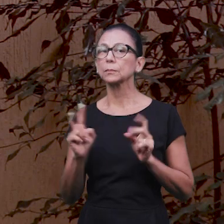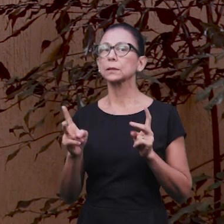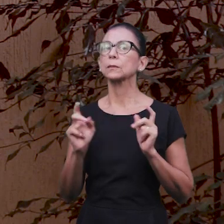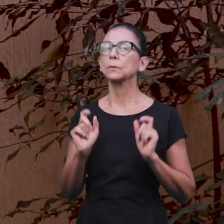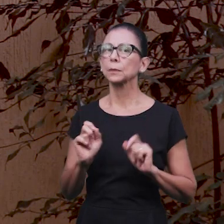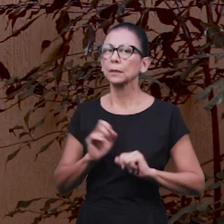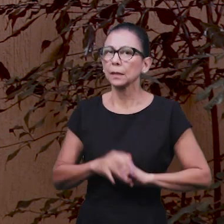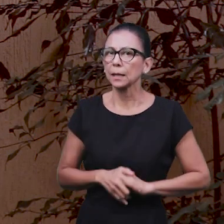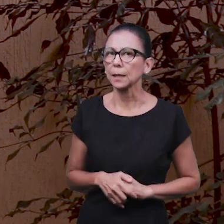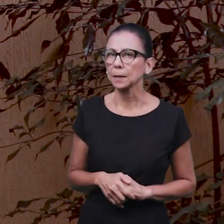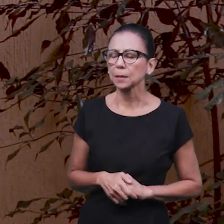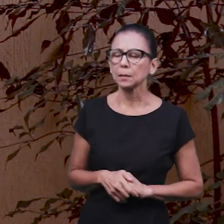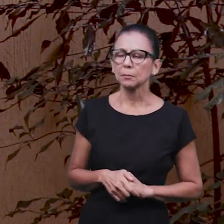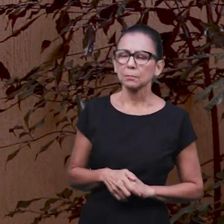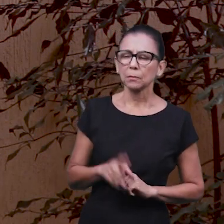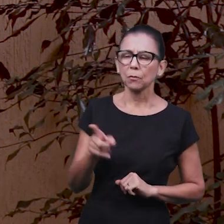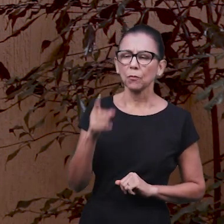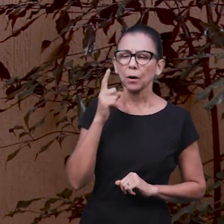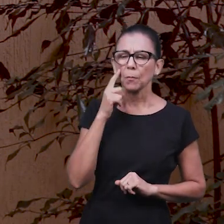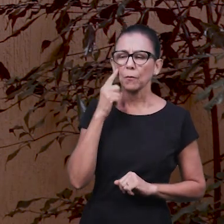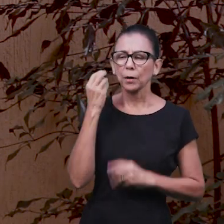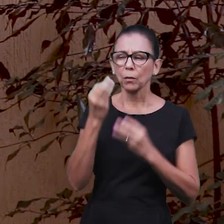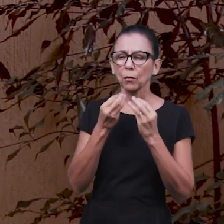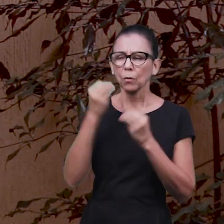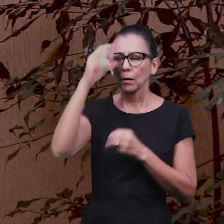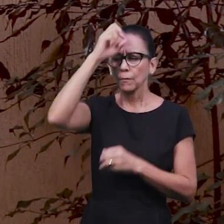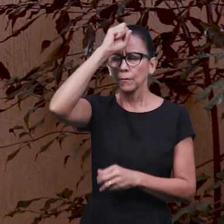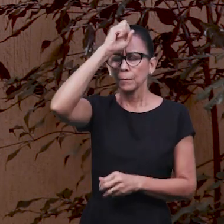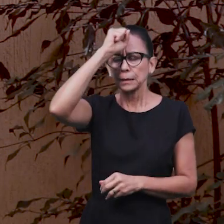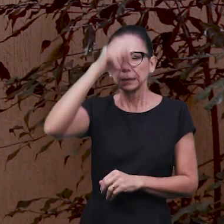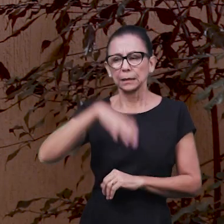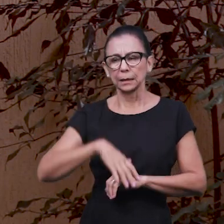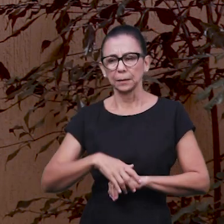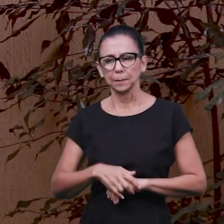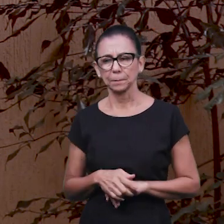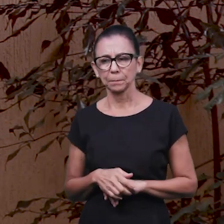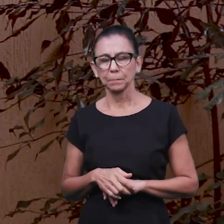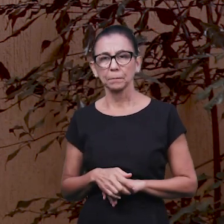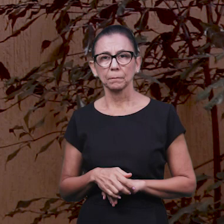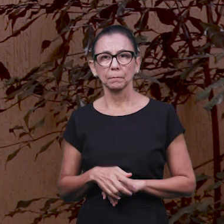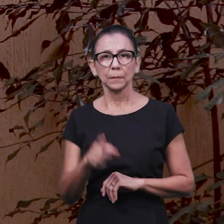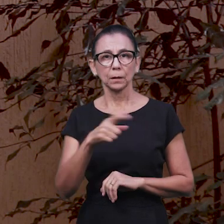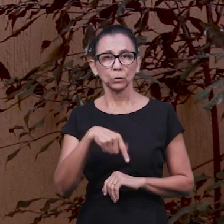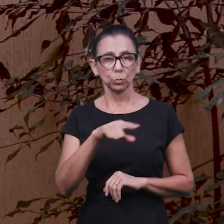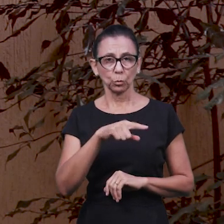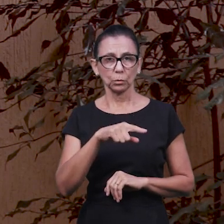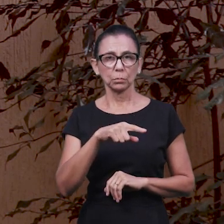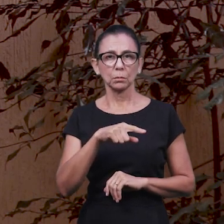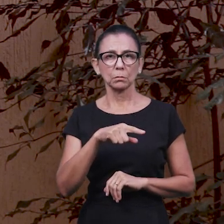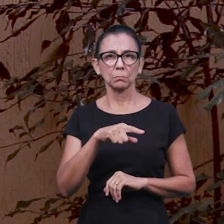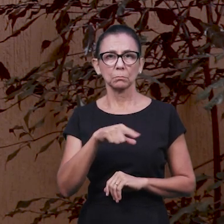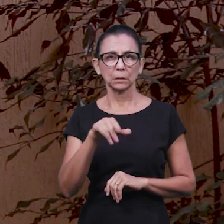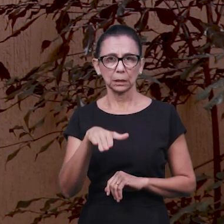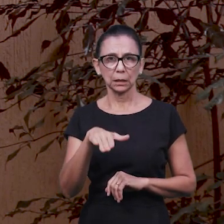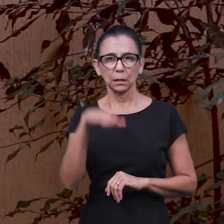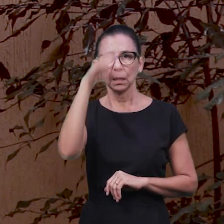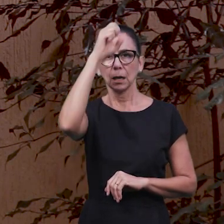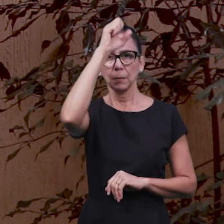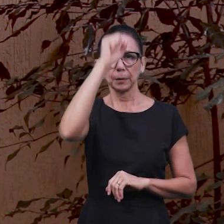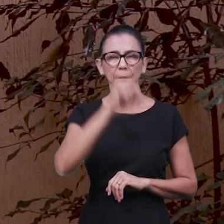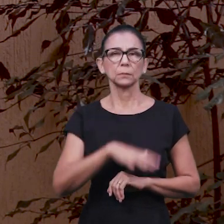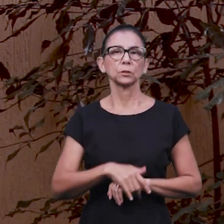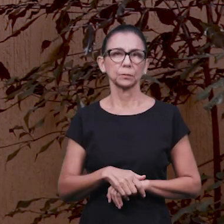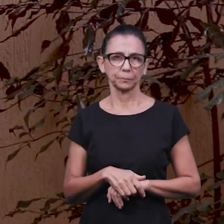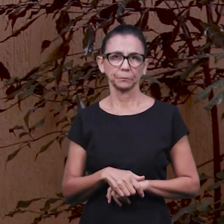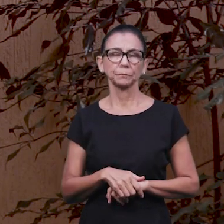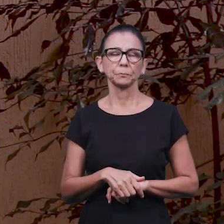quê? Qual é o potencial de aprendizado da criança? Toda criança aprende. Cada uma no seu jeito, no seu